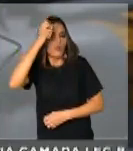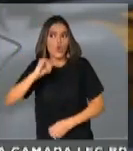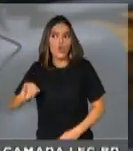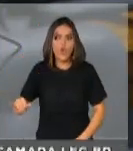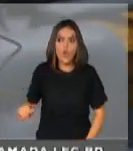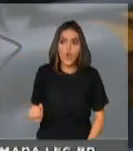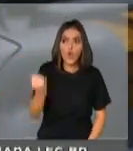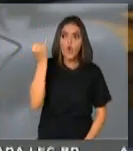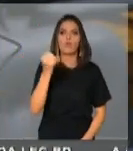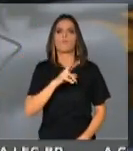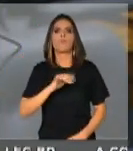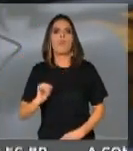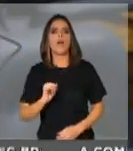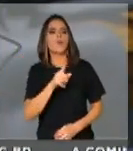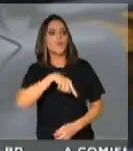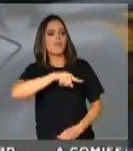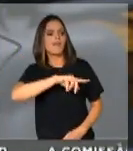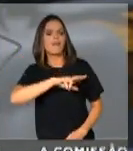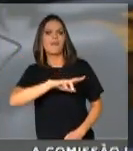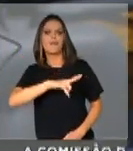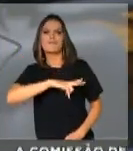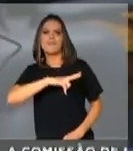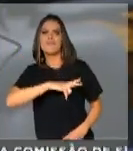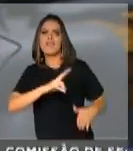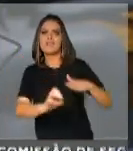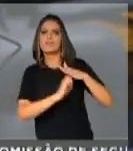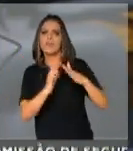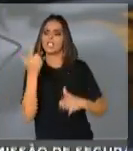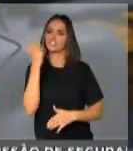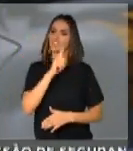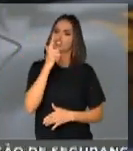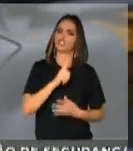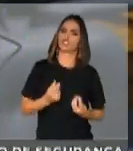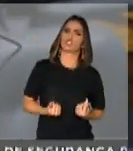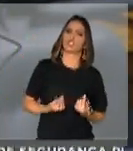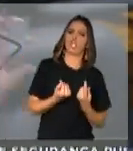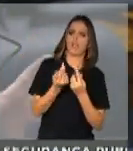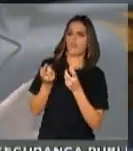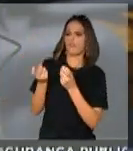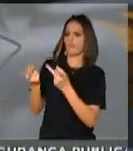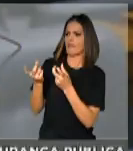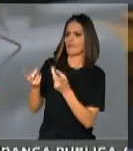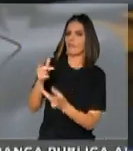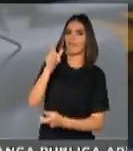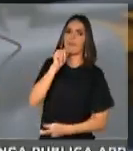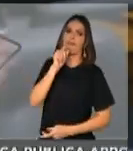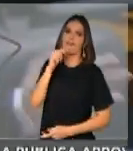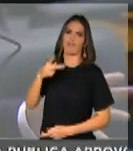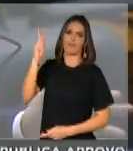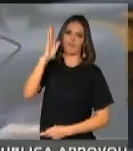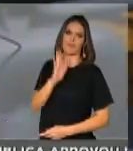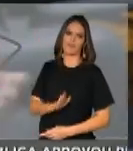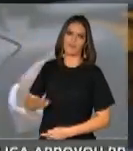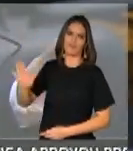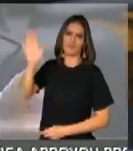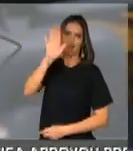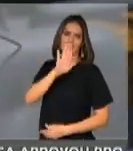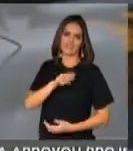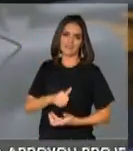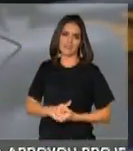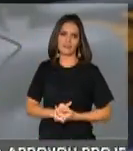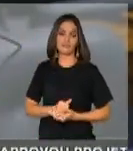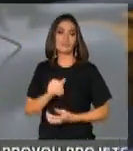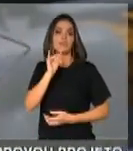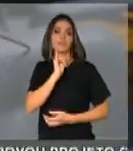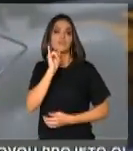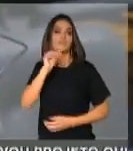ao capital privado. O capital privado ganhando dinheiro com a venda da água por todo o Brasil. E as companhias, no